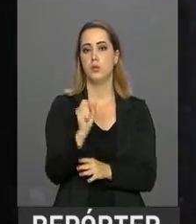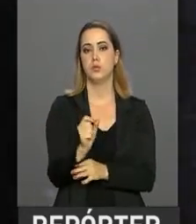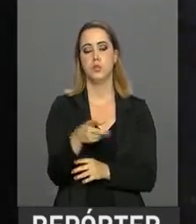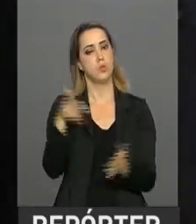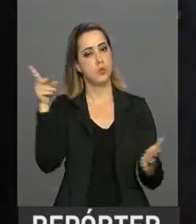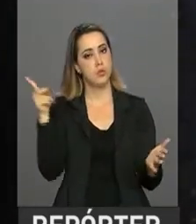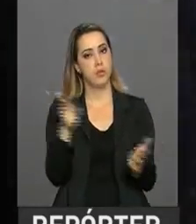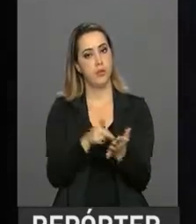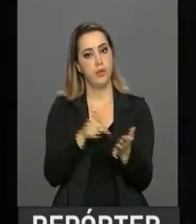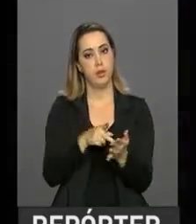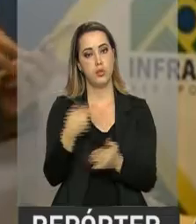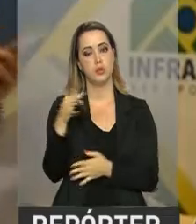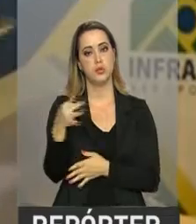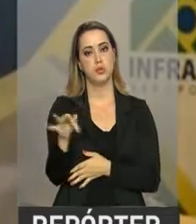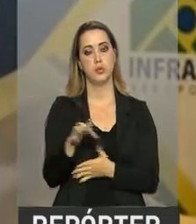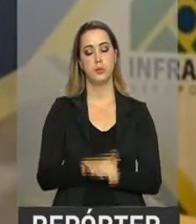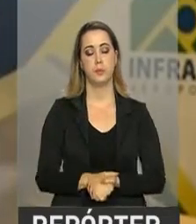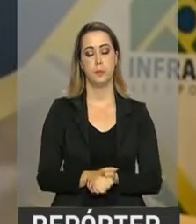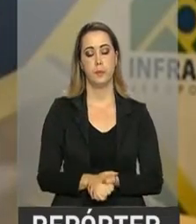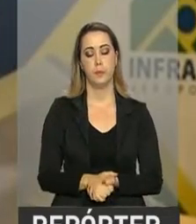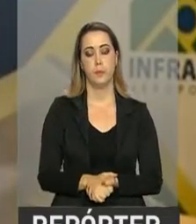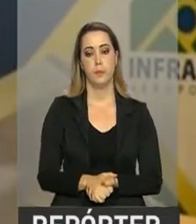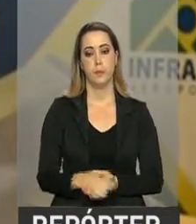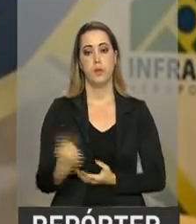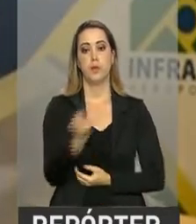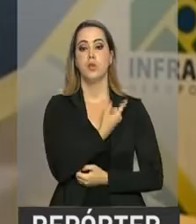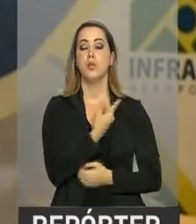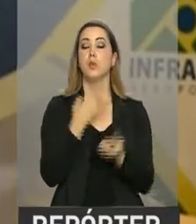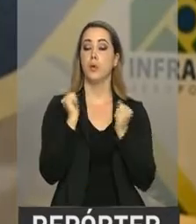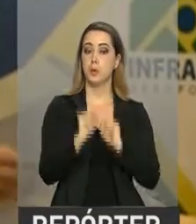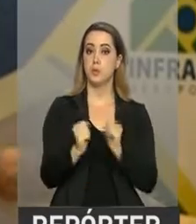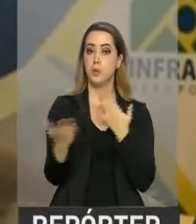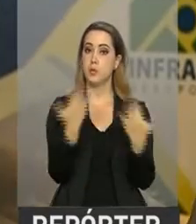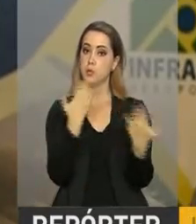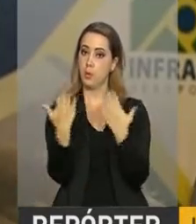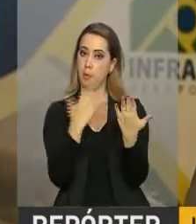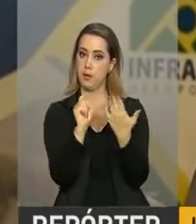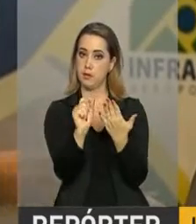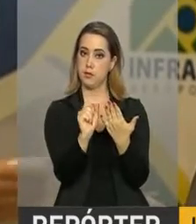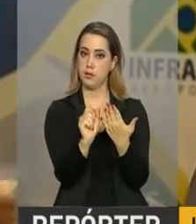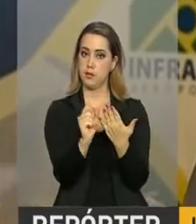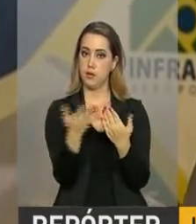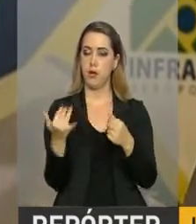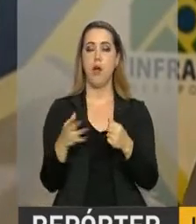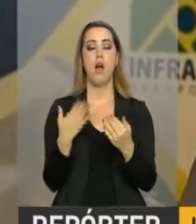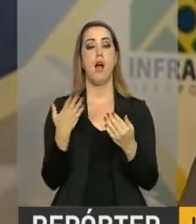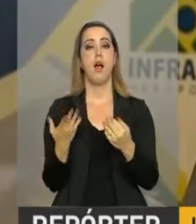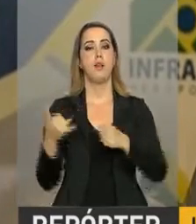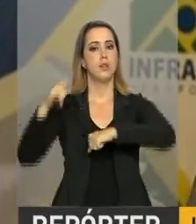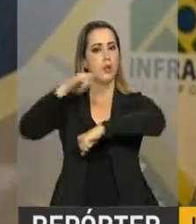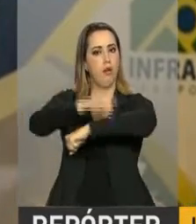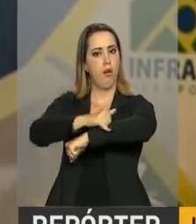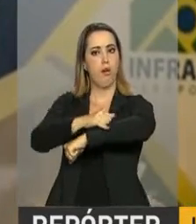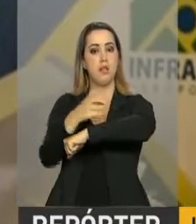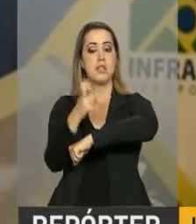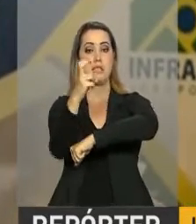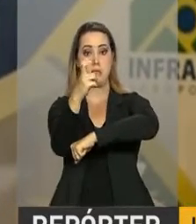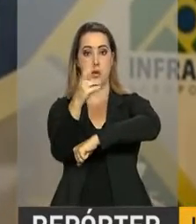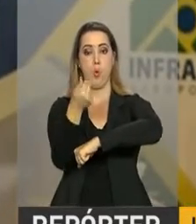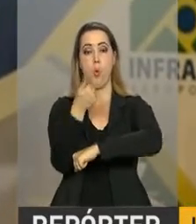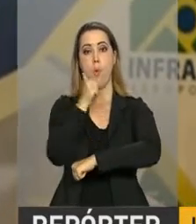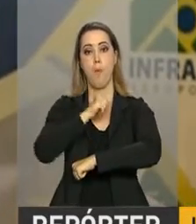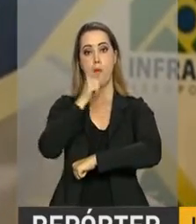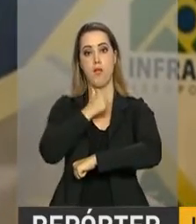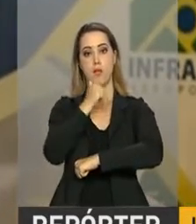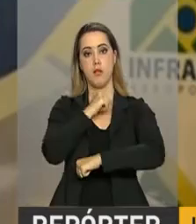dói. Nós podemos fazer aqui um paralelo de que dizendo que a cada pouso e decolagem, 5 mulheres